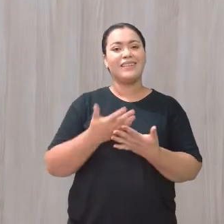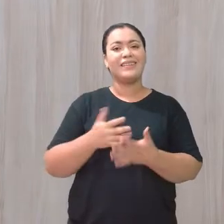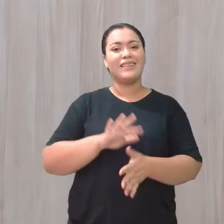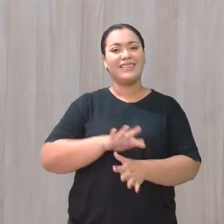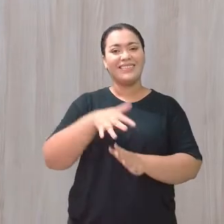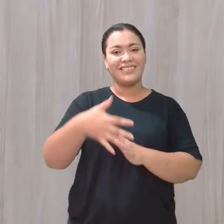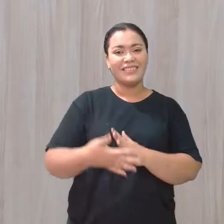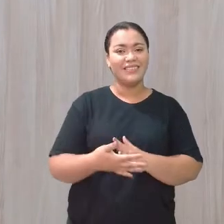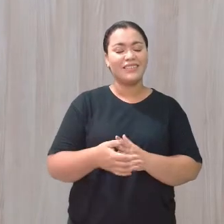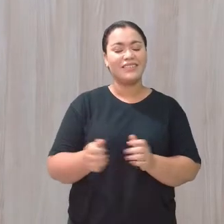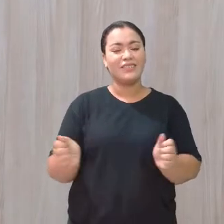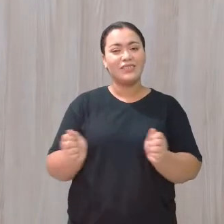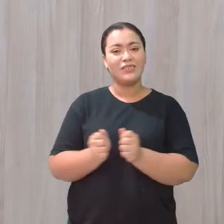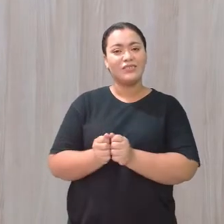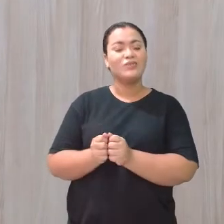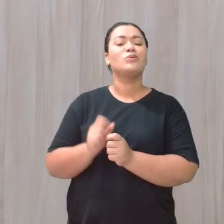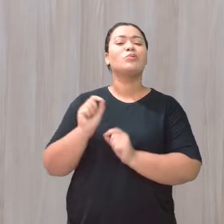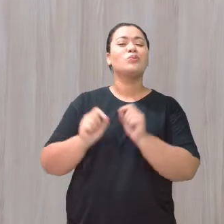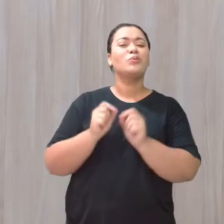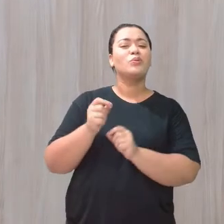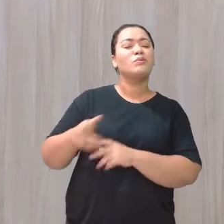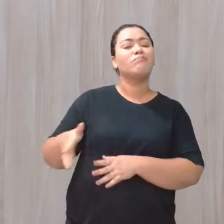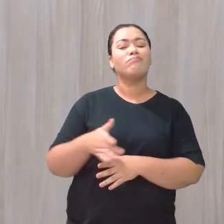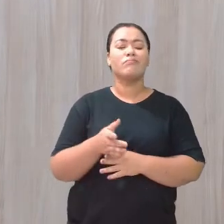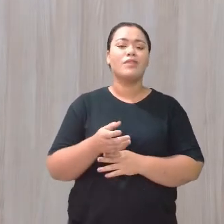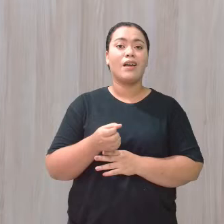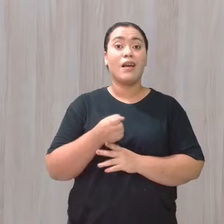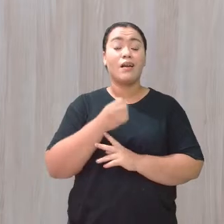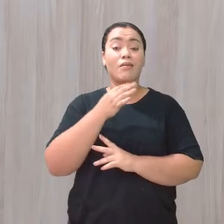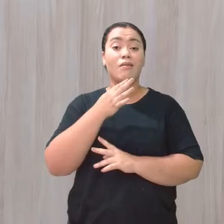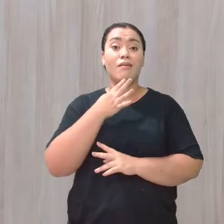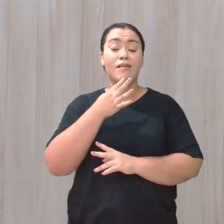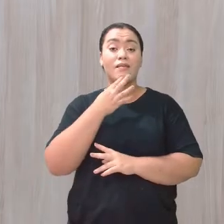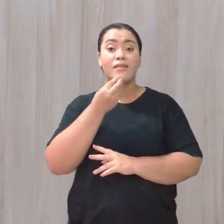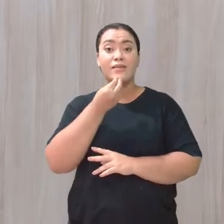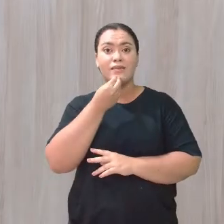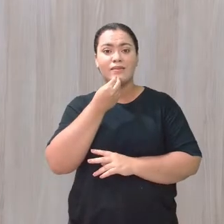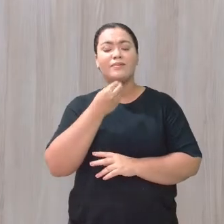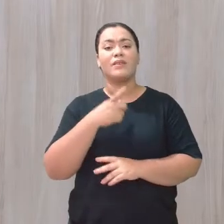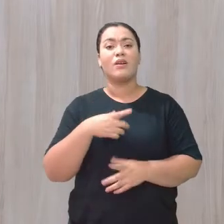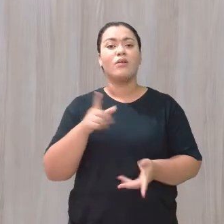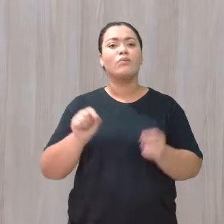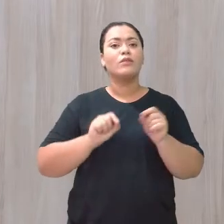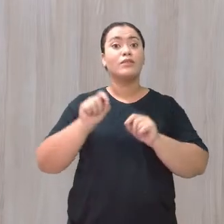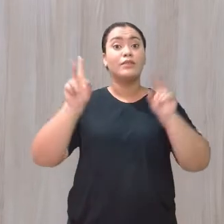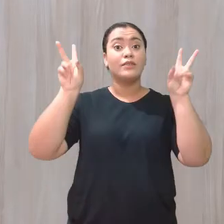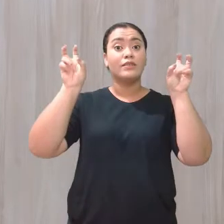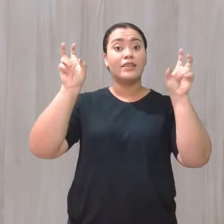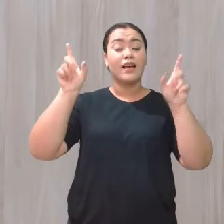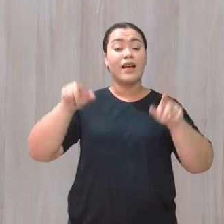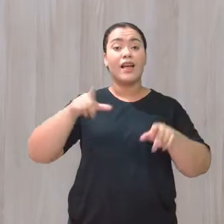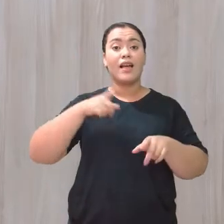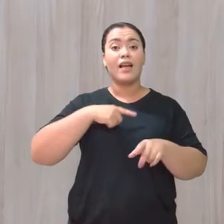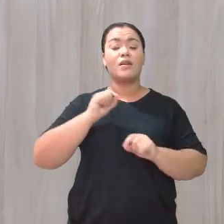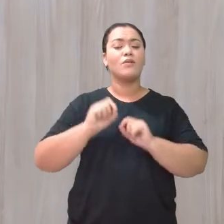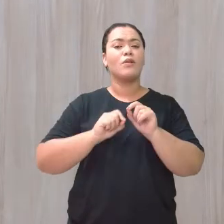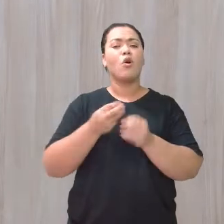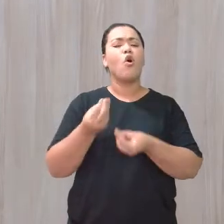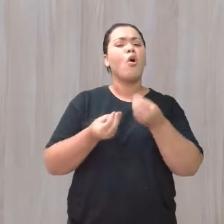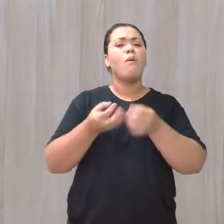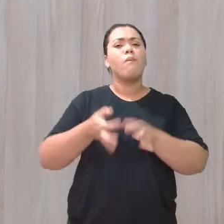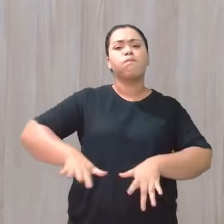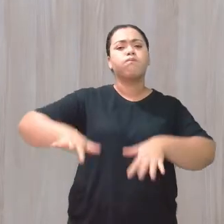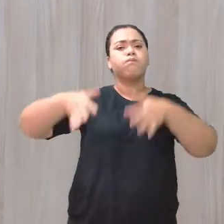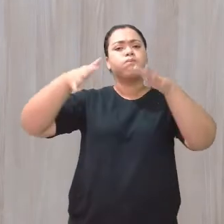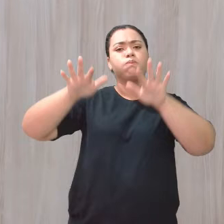nessa linda viagem do conhecimento. Quero que vocês prestem bastante atenção que o nosso tema de hoje é a formação das marés,